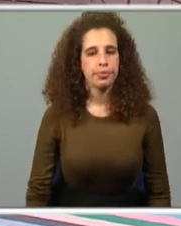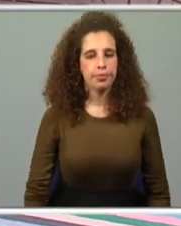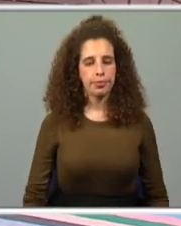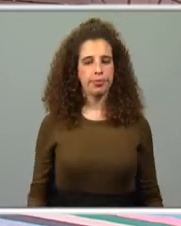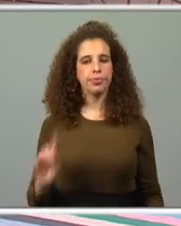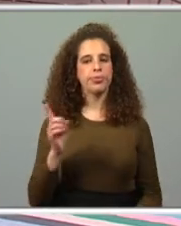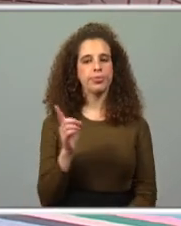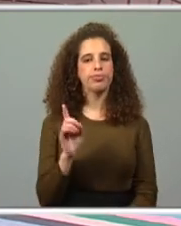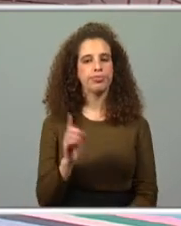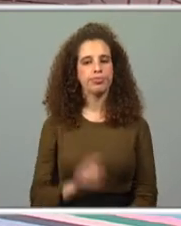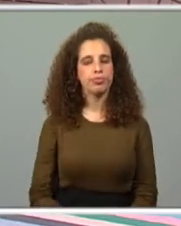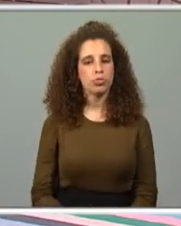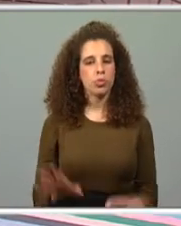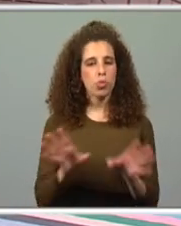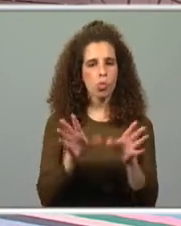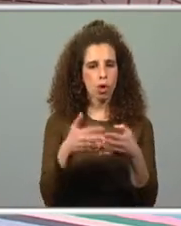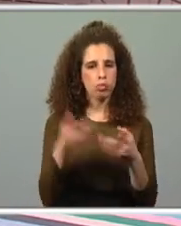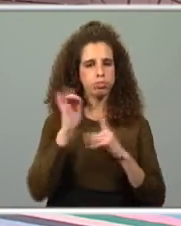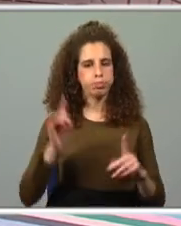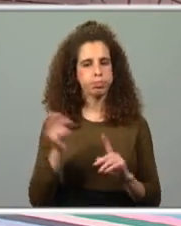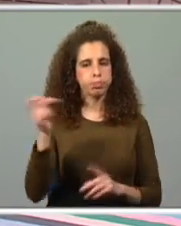E aqui temos uma percussão que aparece bastante.